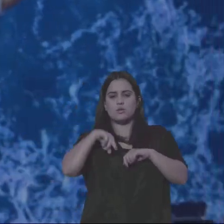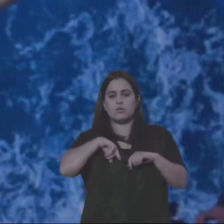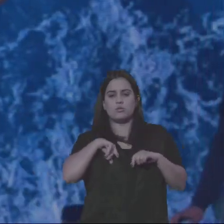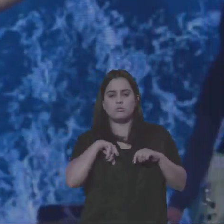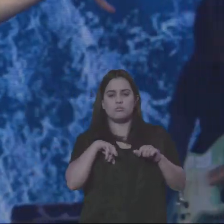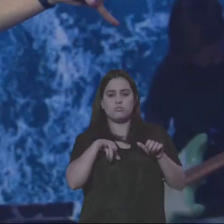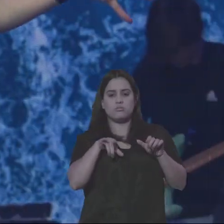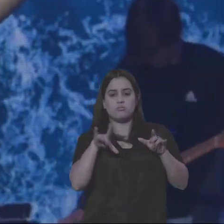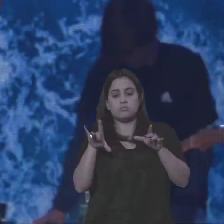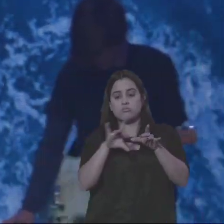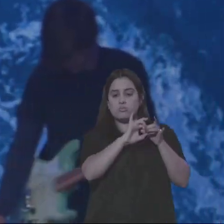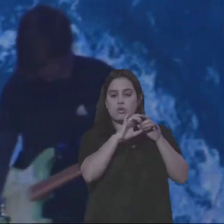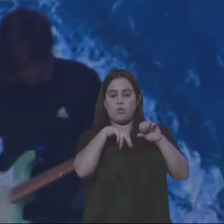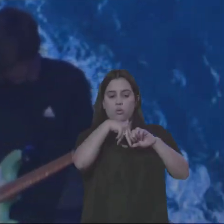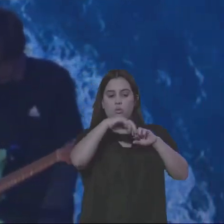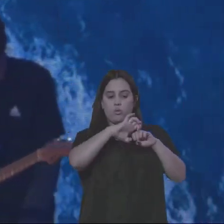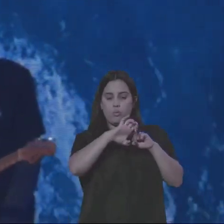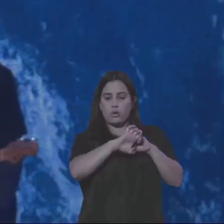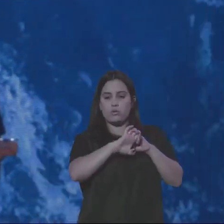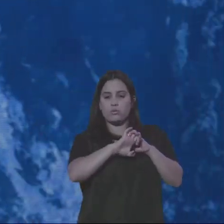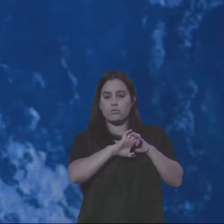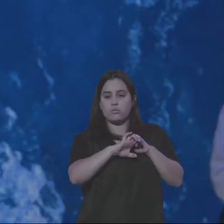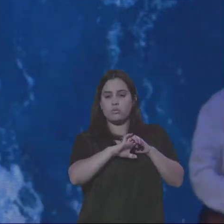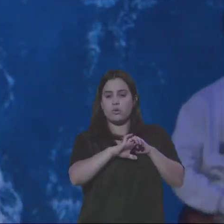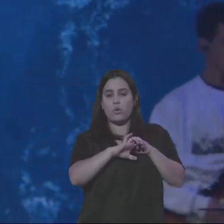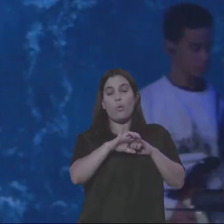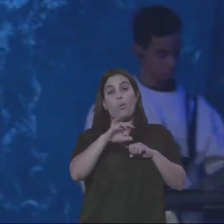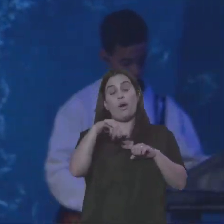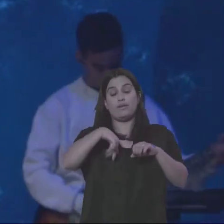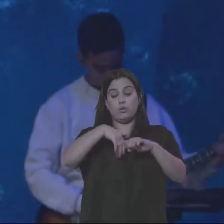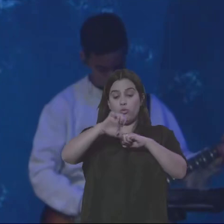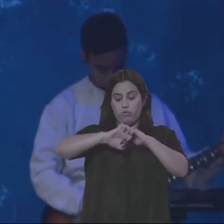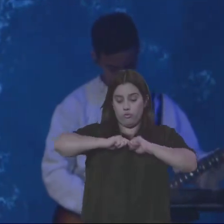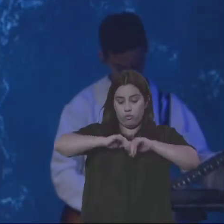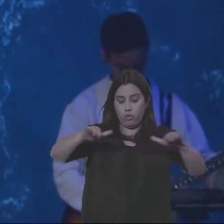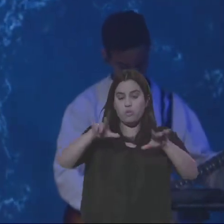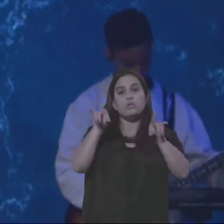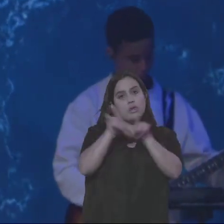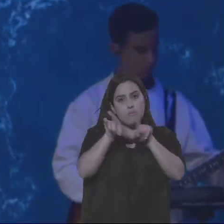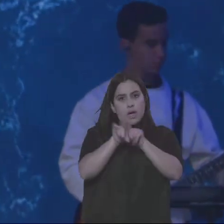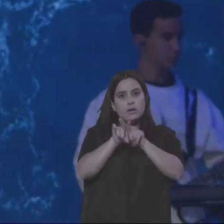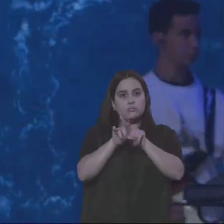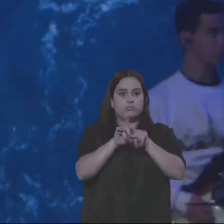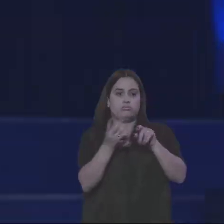One Ministério inteira. Pra você que não sabe, o Flow também faz parte da One, porque é o One Flow.